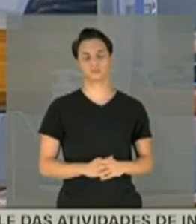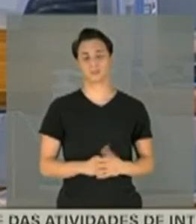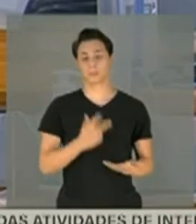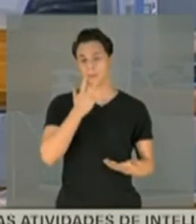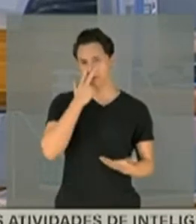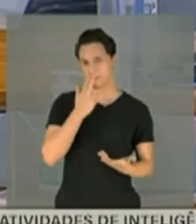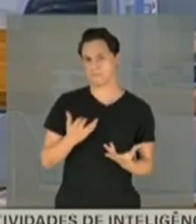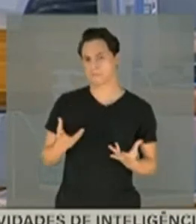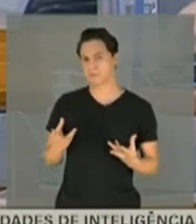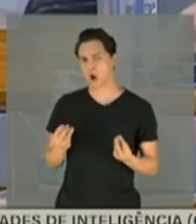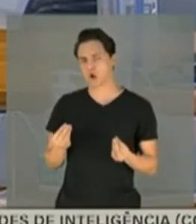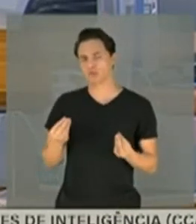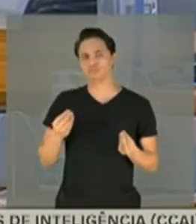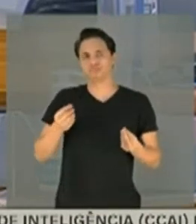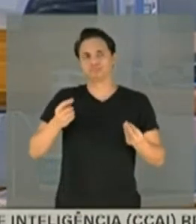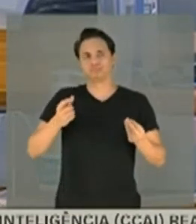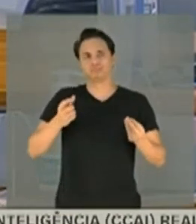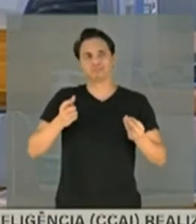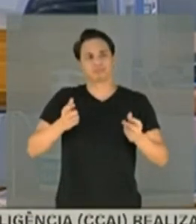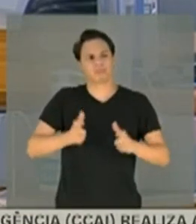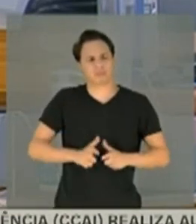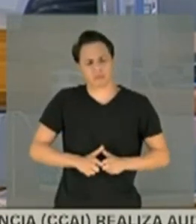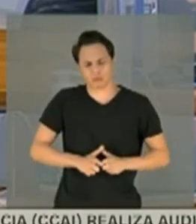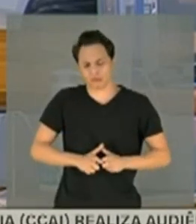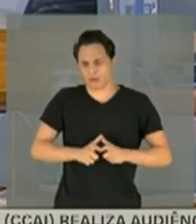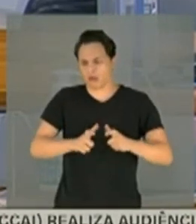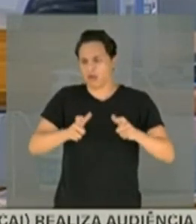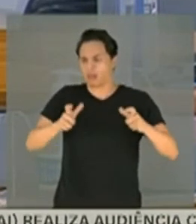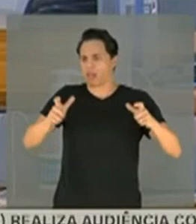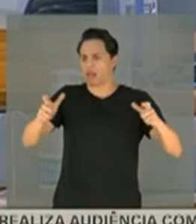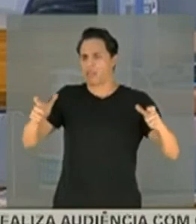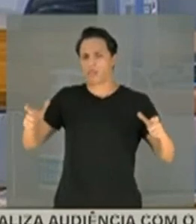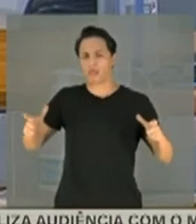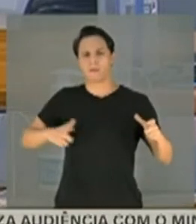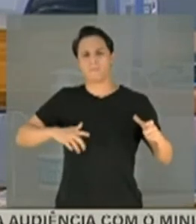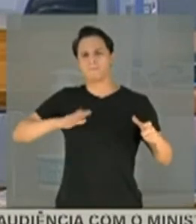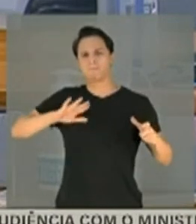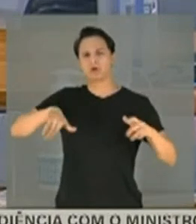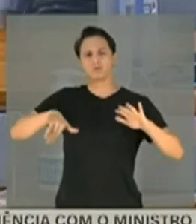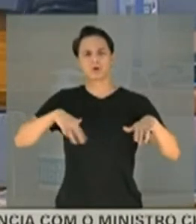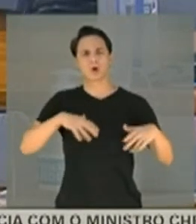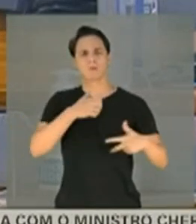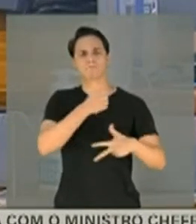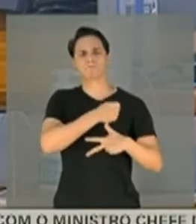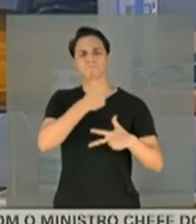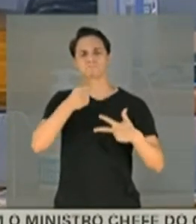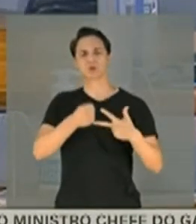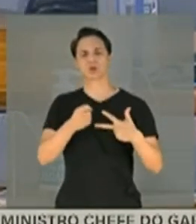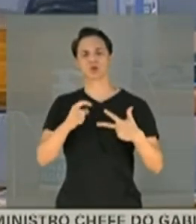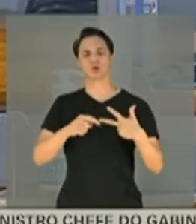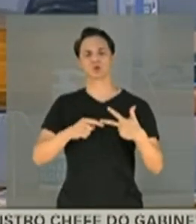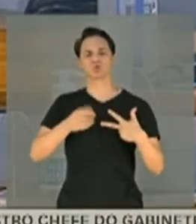a exacerbação do poder judiciário em cima dos outros poderes.